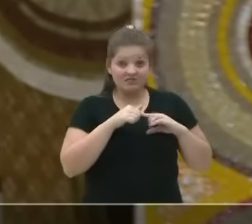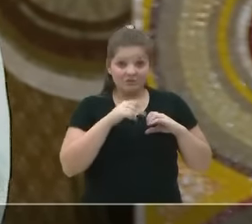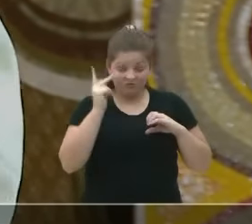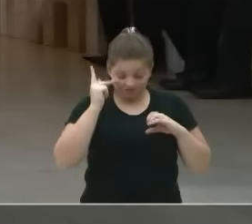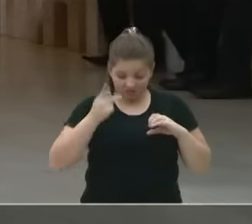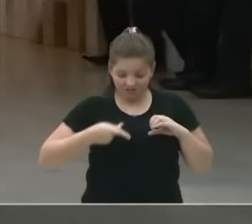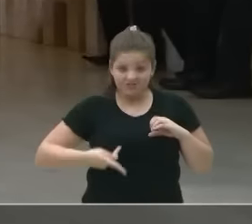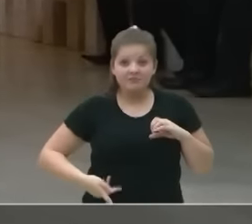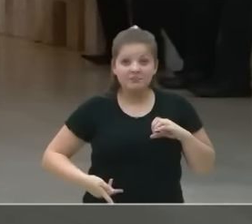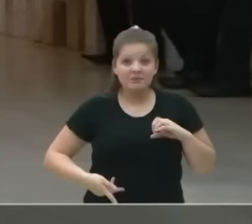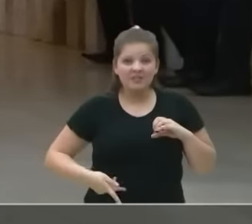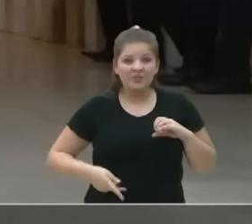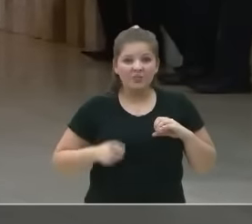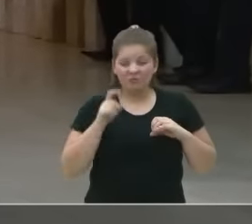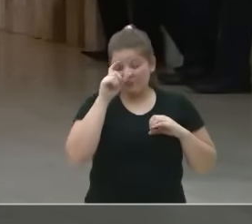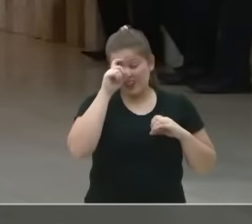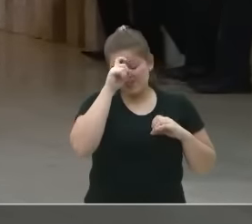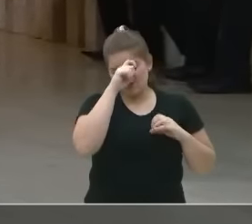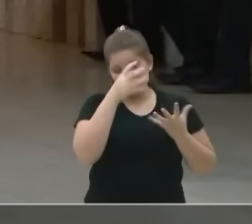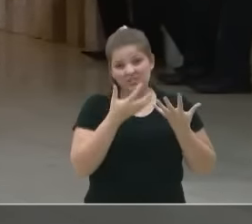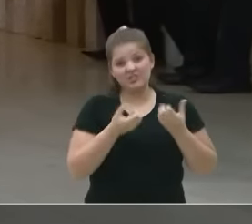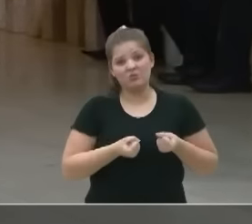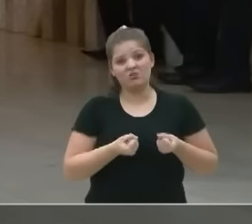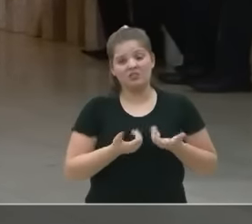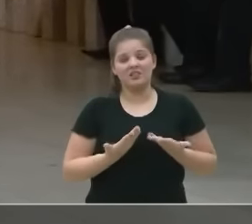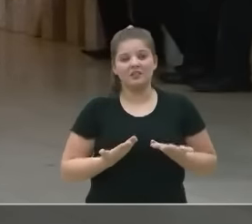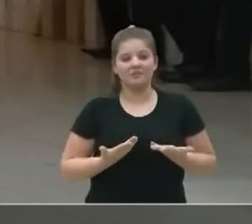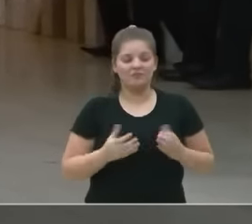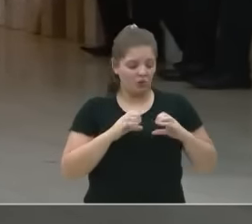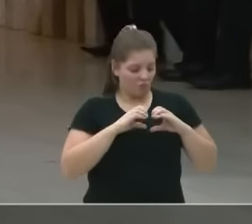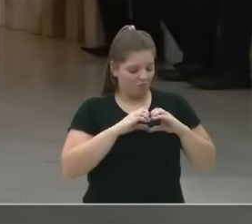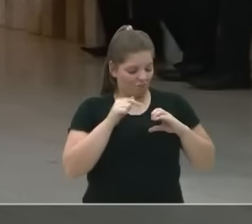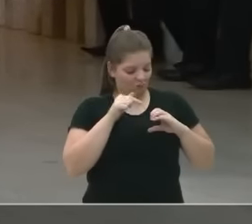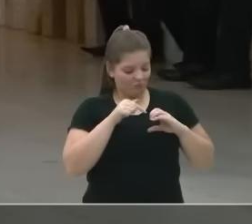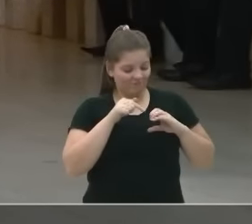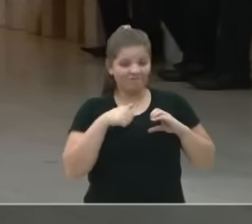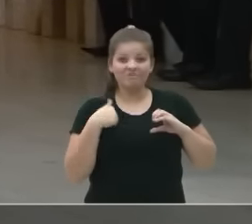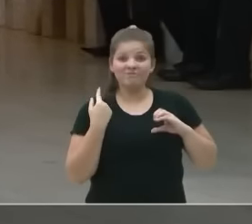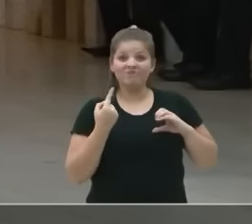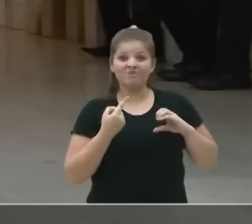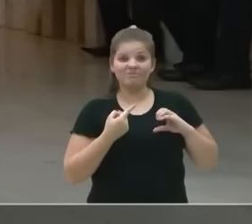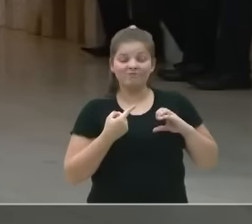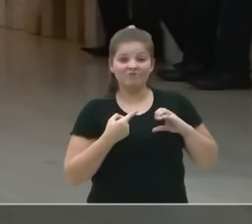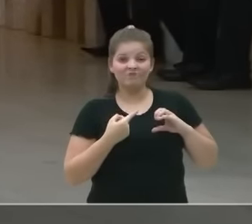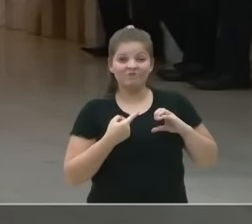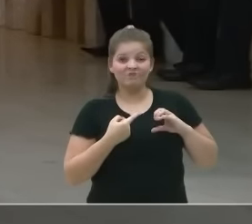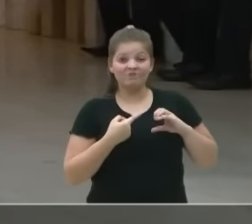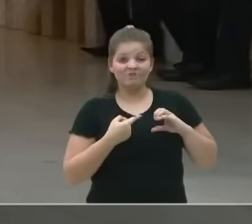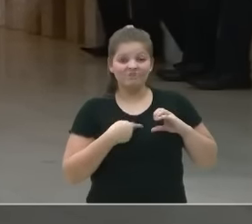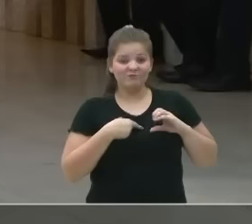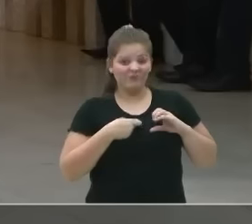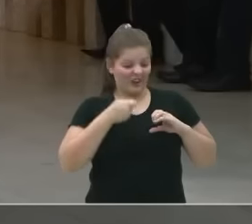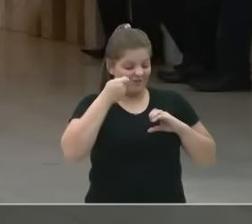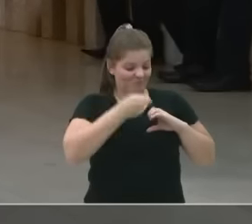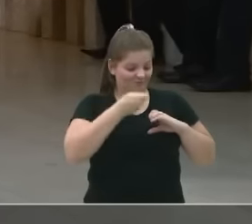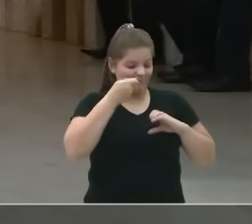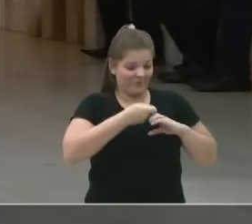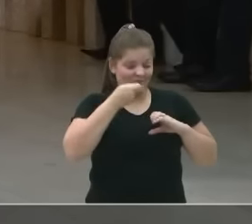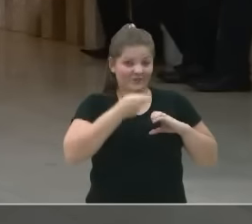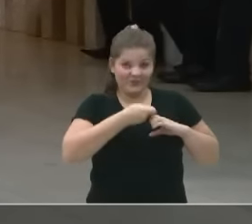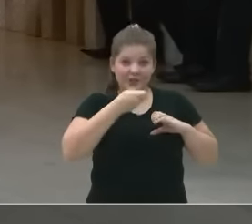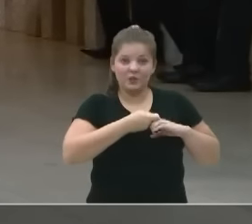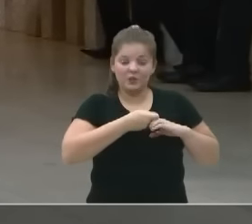tinha dificuldade. O coração nosso, a nossa